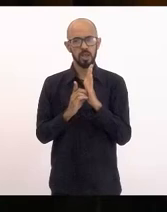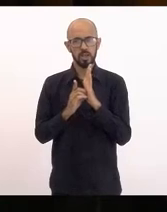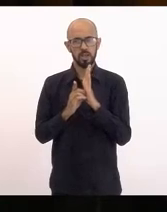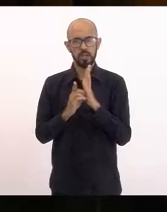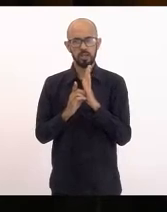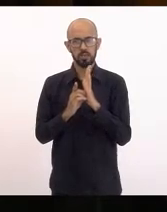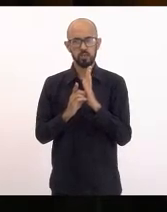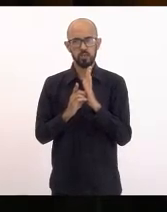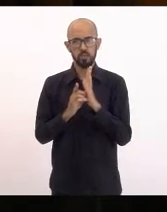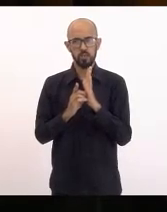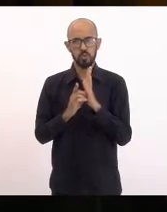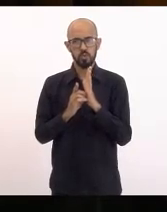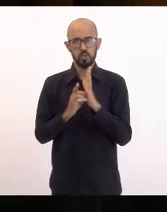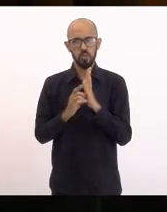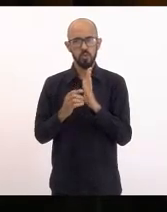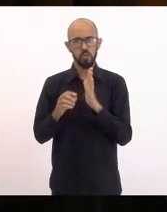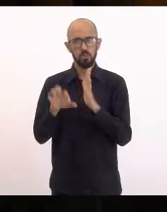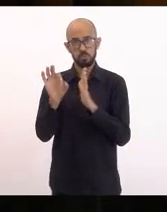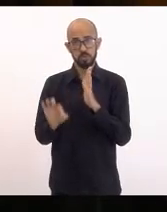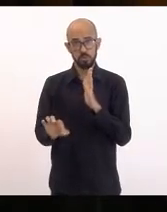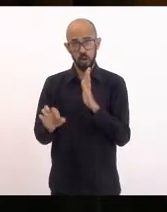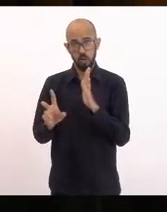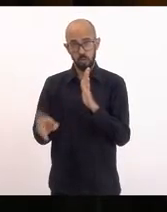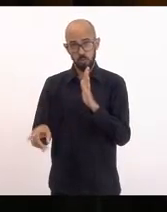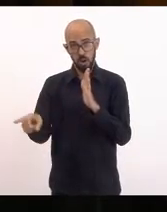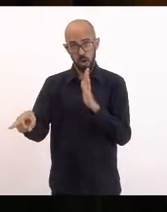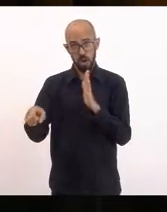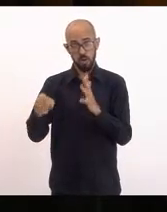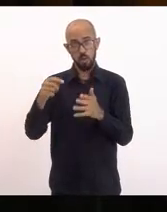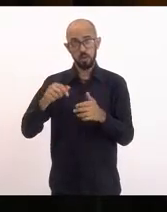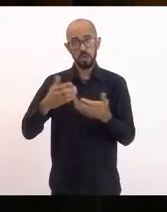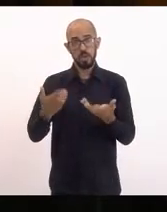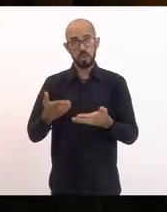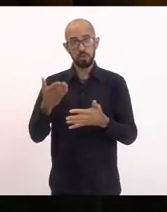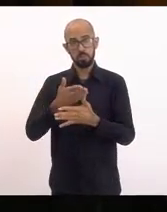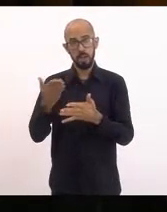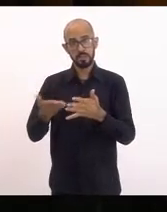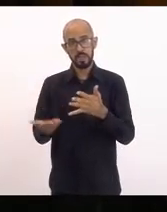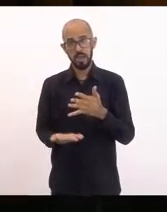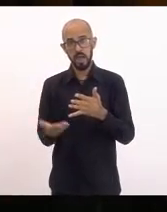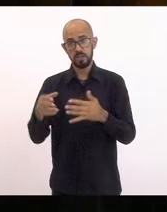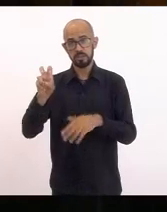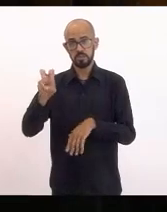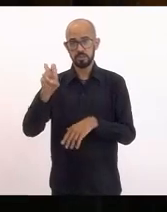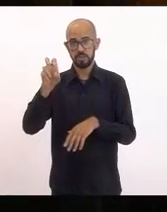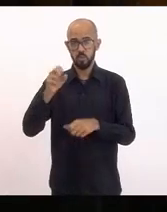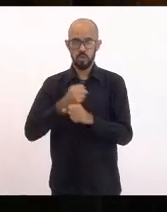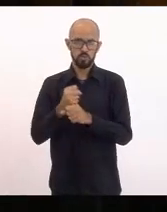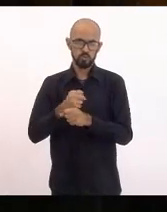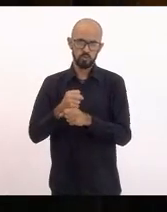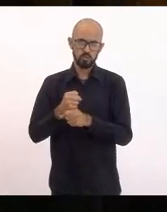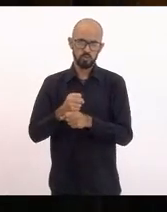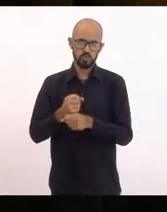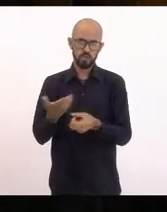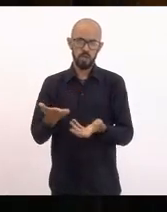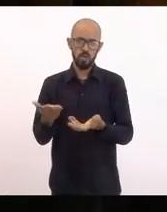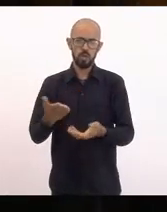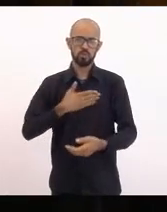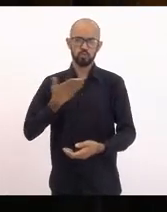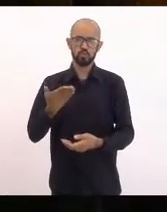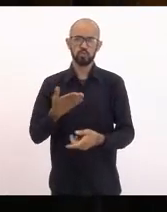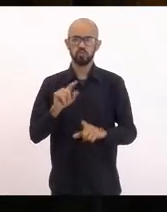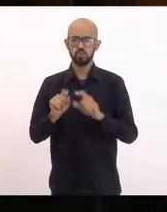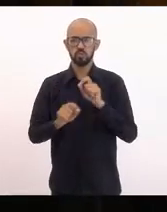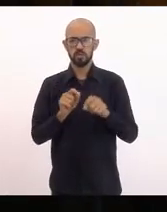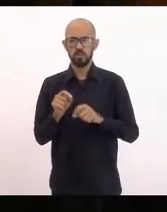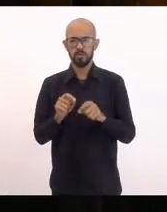publica um decreto com o mesmo percentual, querendo escalonar por 5 anos. E agora, no debate, me aparece a novidade. O